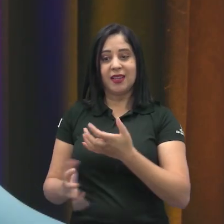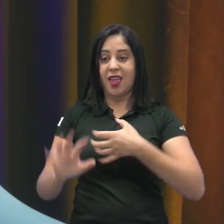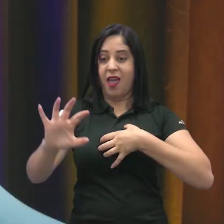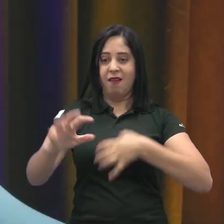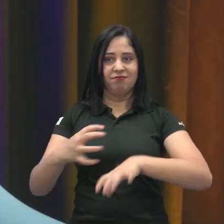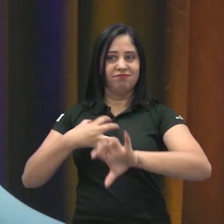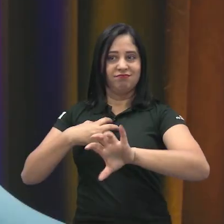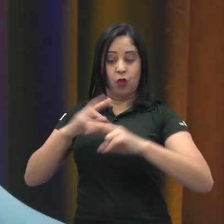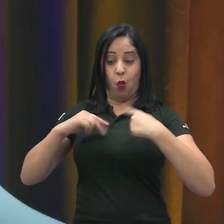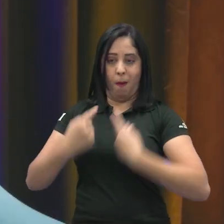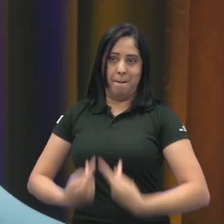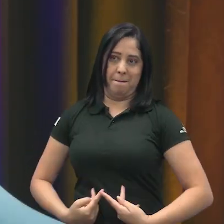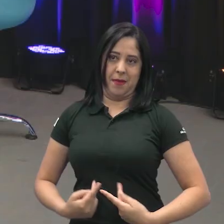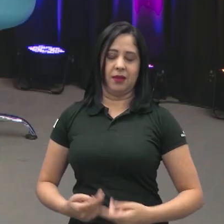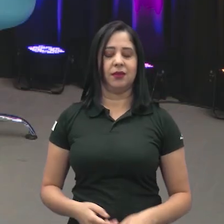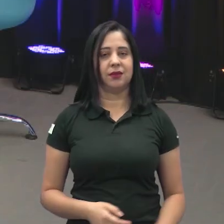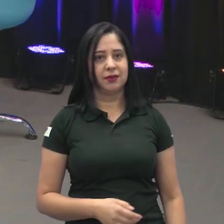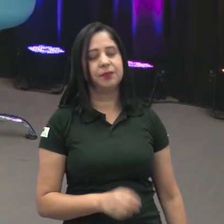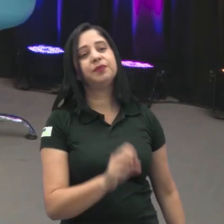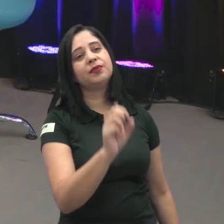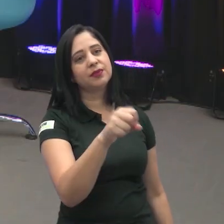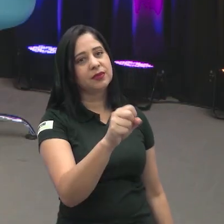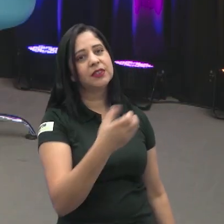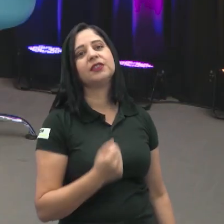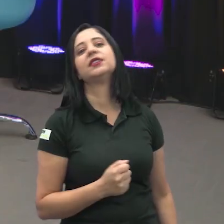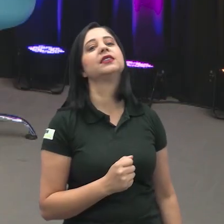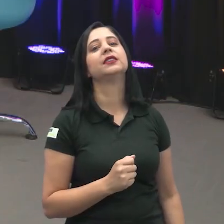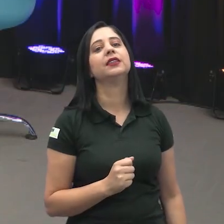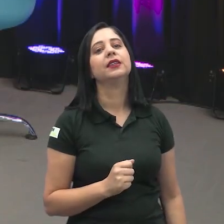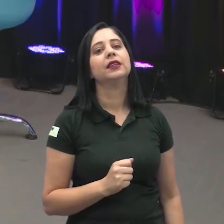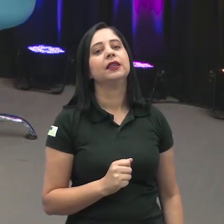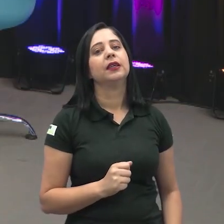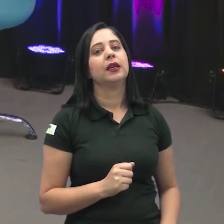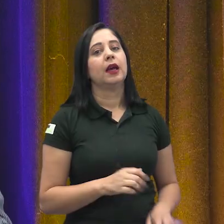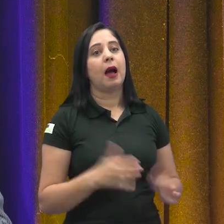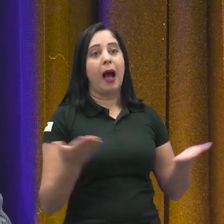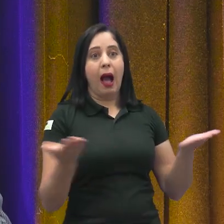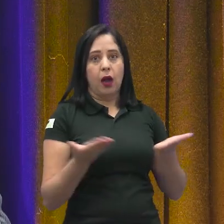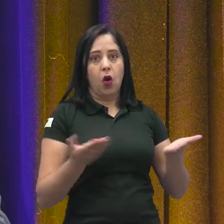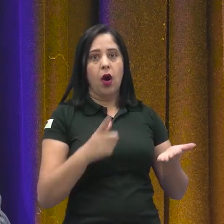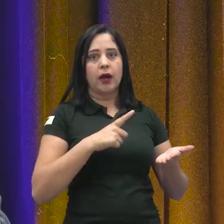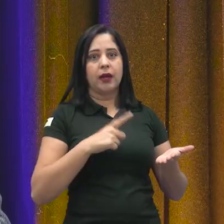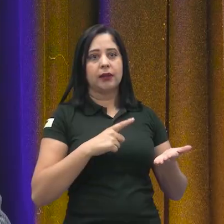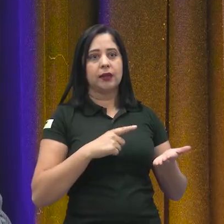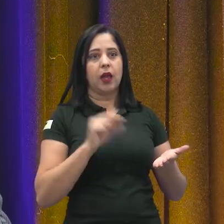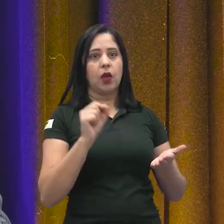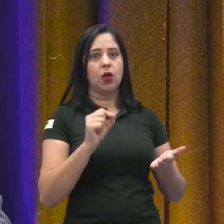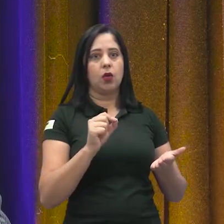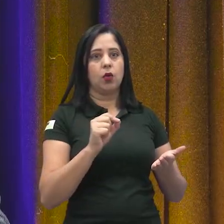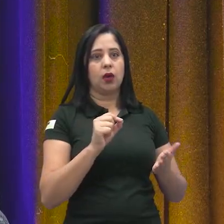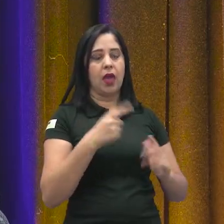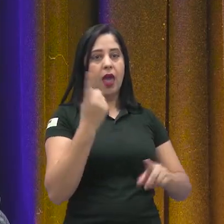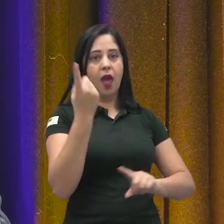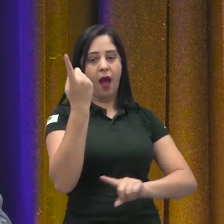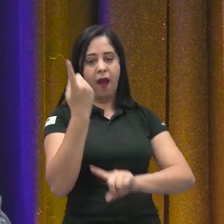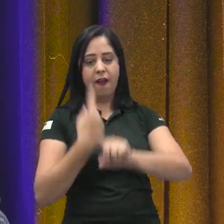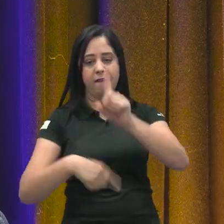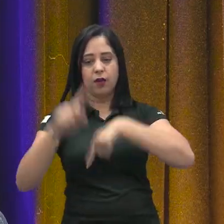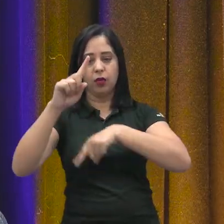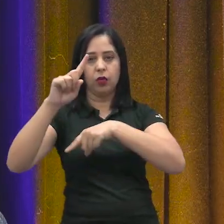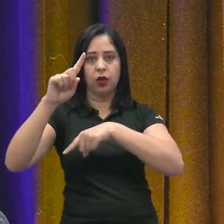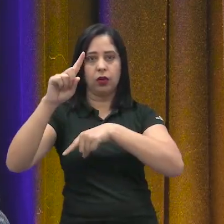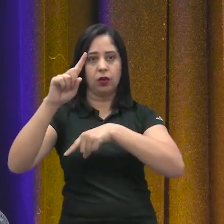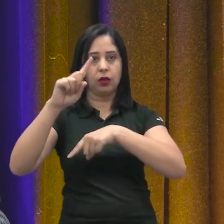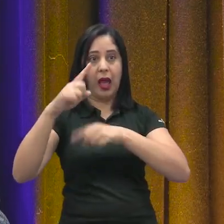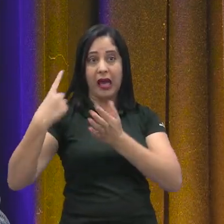contato humanizado, né? Exato, acho que é o fator pêndulo, né? A gente está vivendo uma revolução tecnológica, a IA veio para ficar e